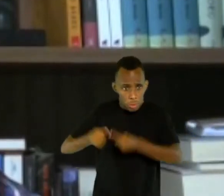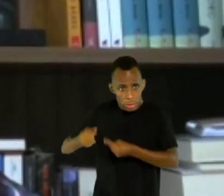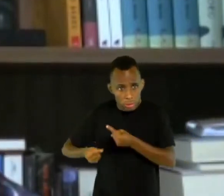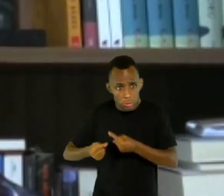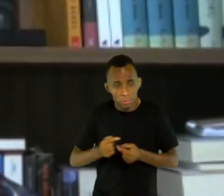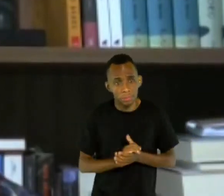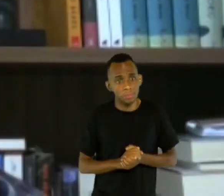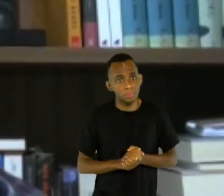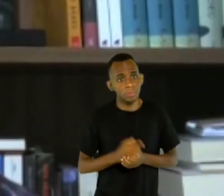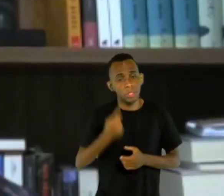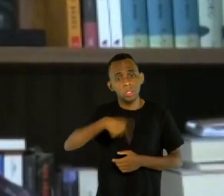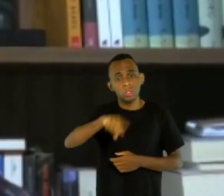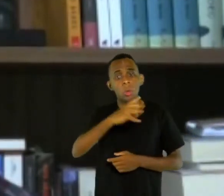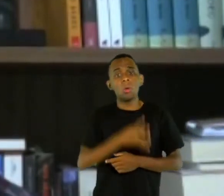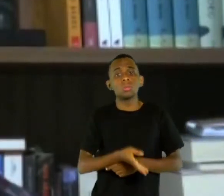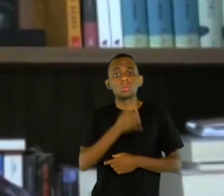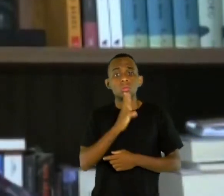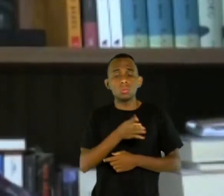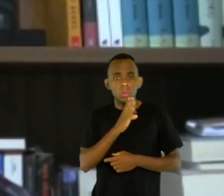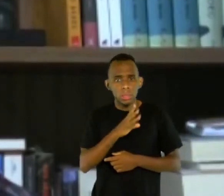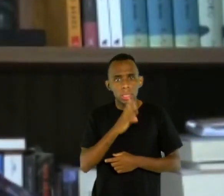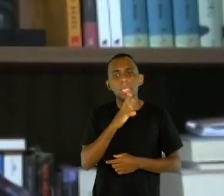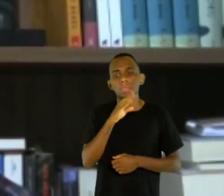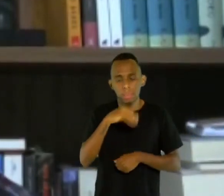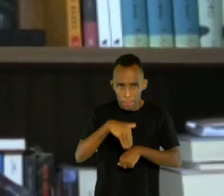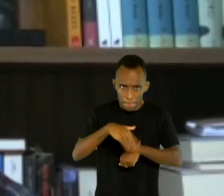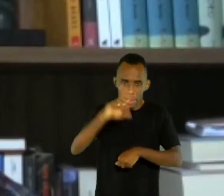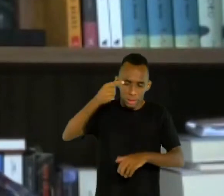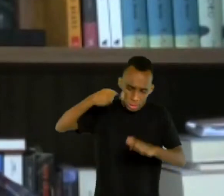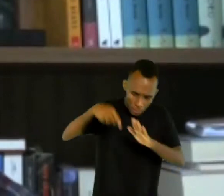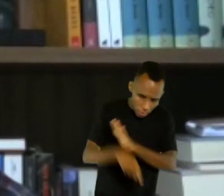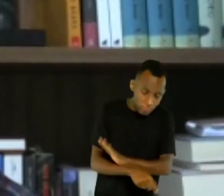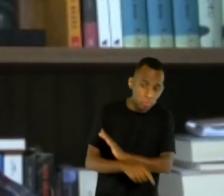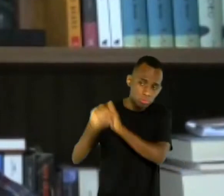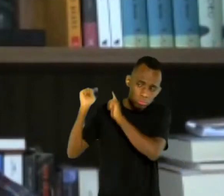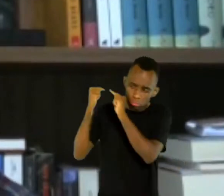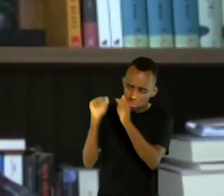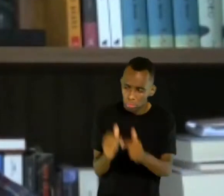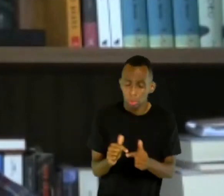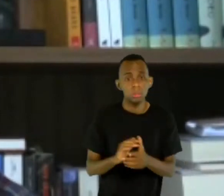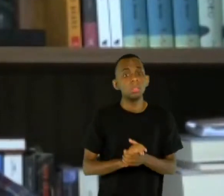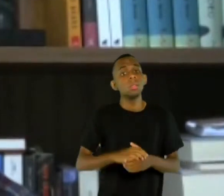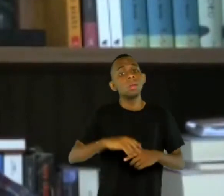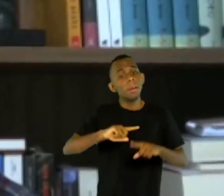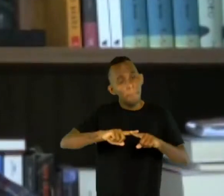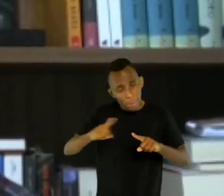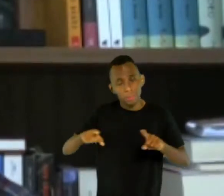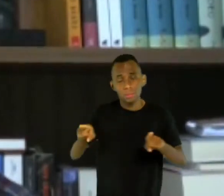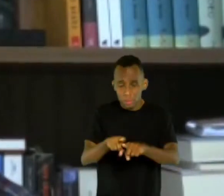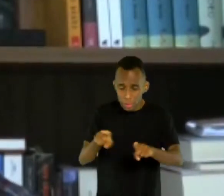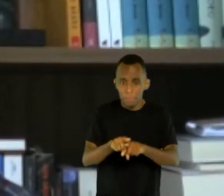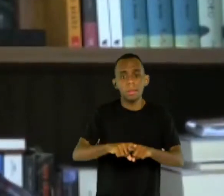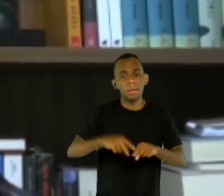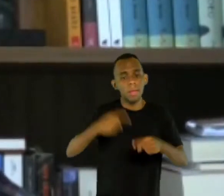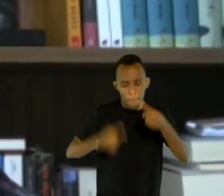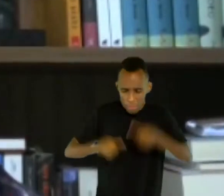que a gente conhece com mais propriedade, mais tradicional, mas estão ali fazendo política a todo momento,